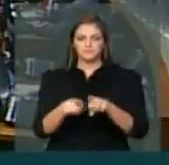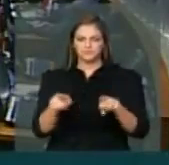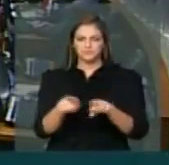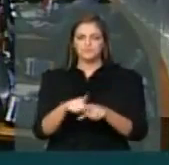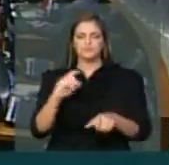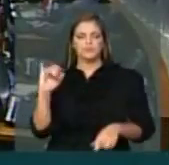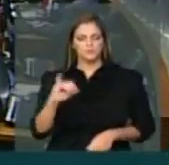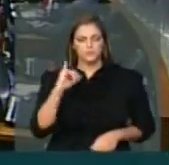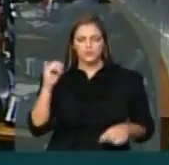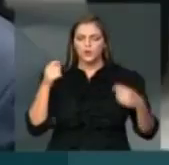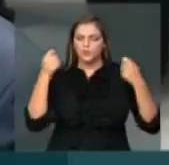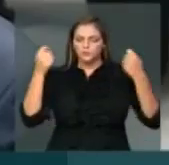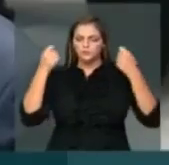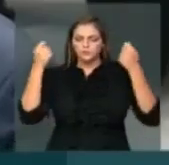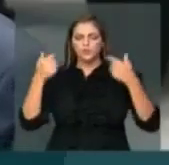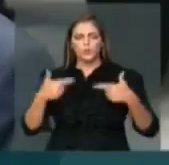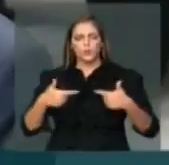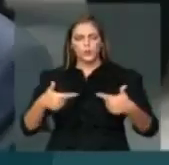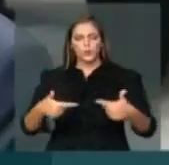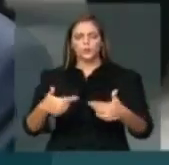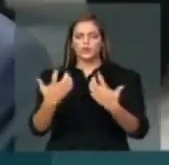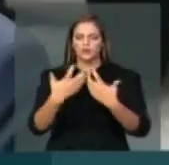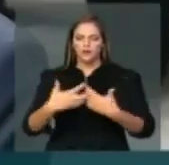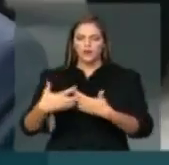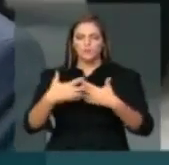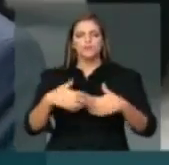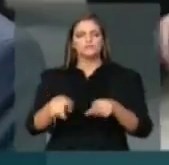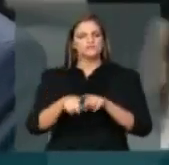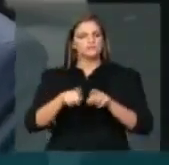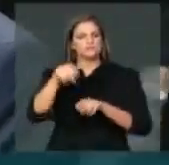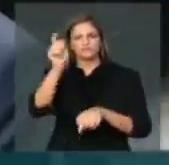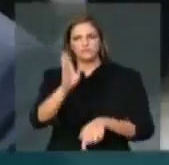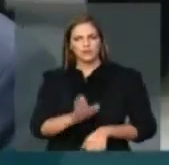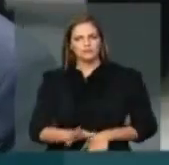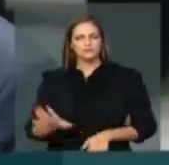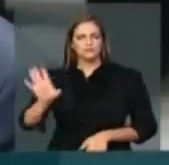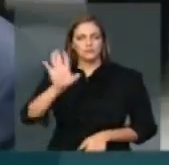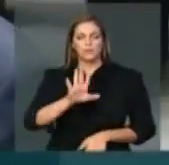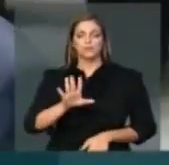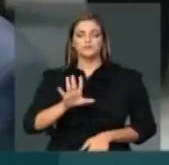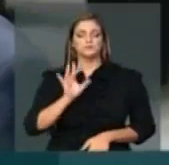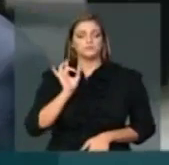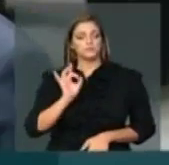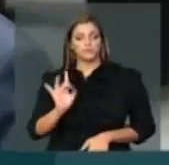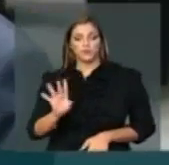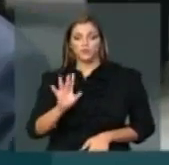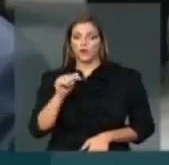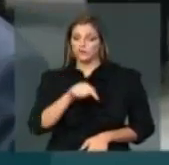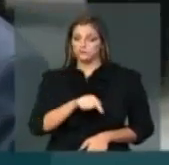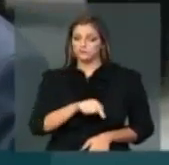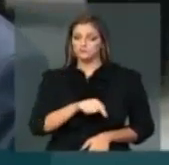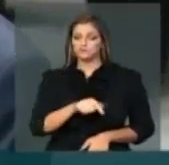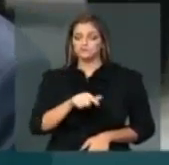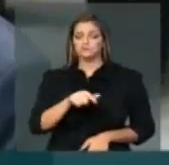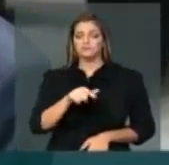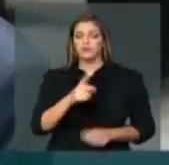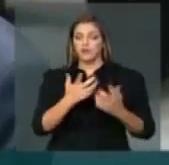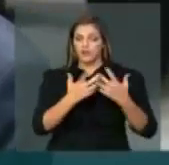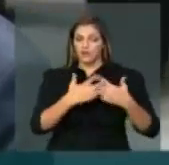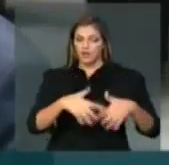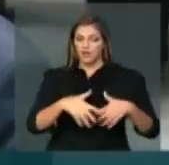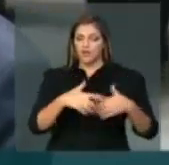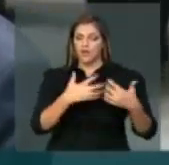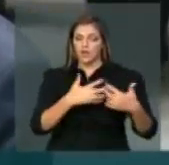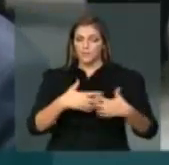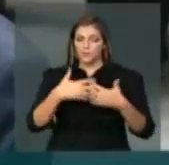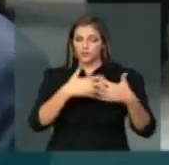essa importante luta dos caminhoneiros de todo o país. Essa luta dos caminhoneiros não atinge apenas os caminhoneiros. Quanto